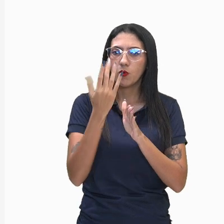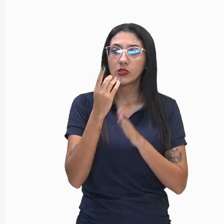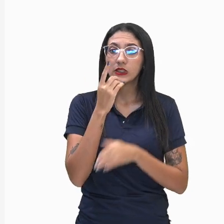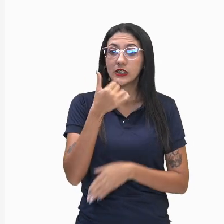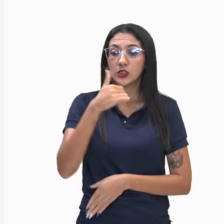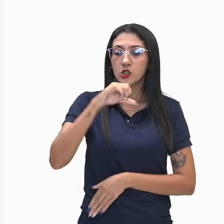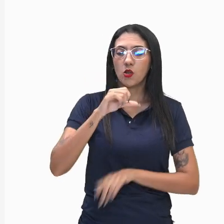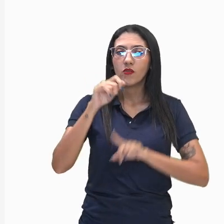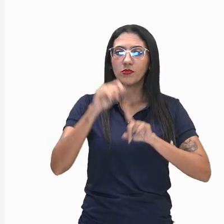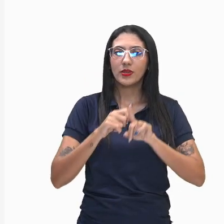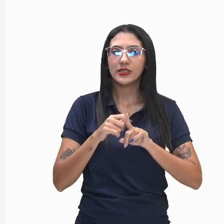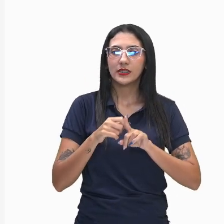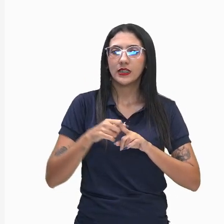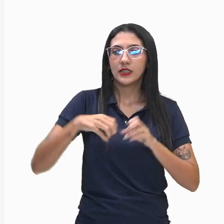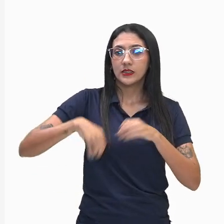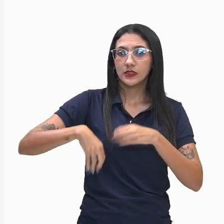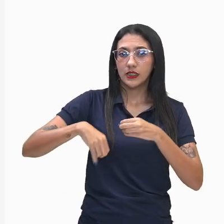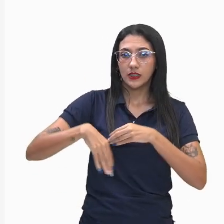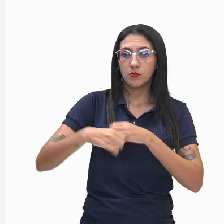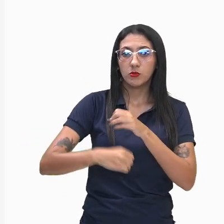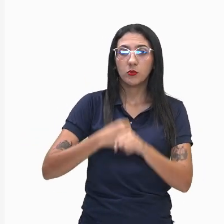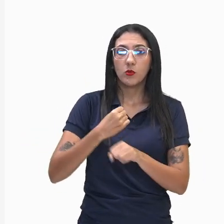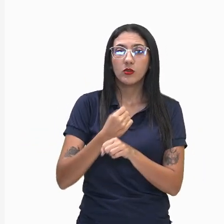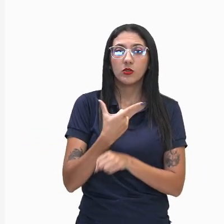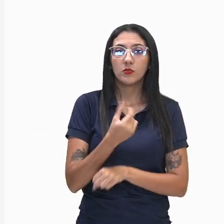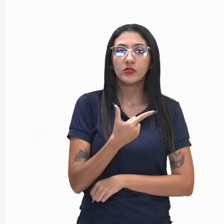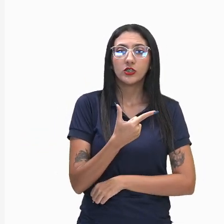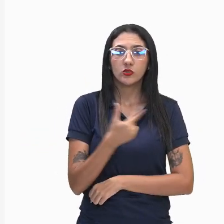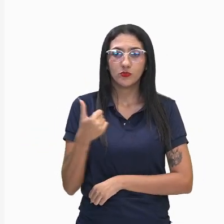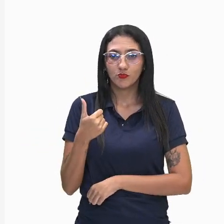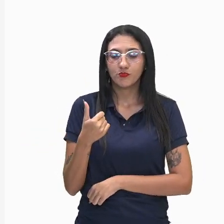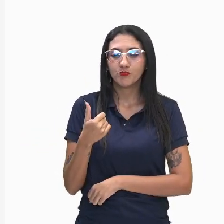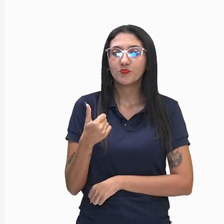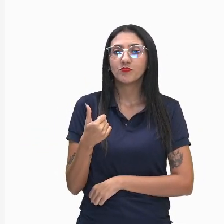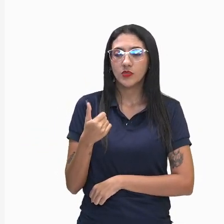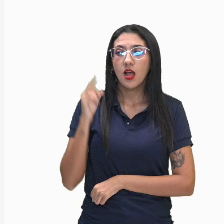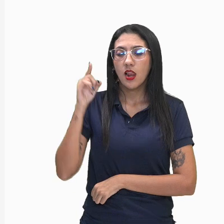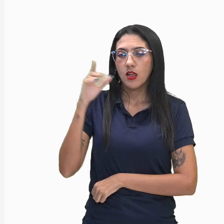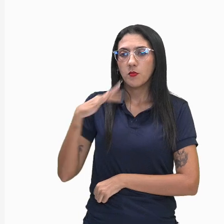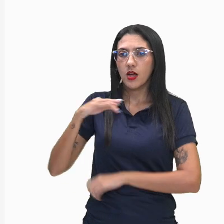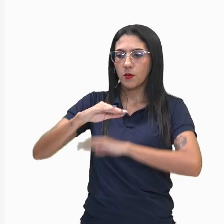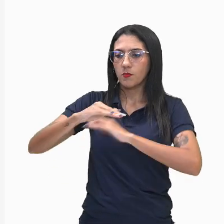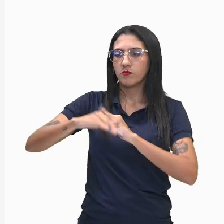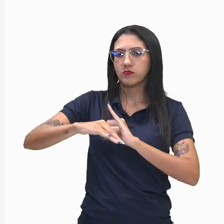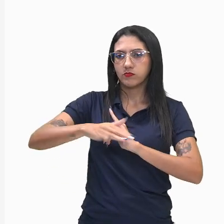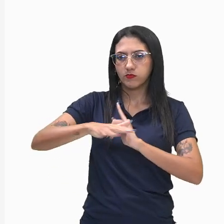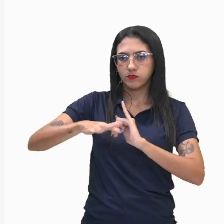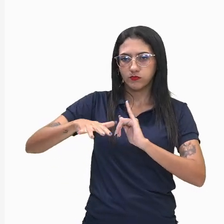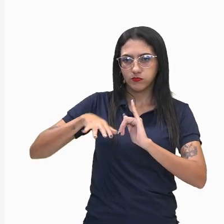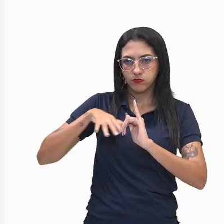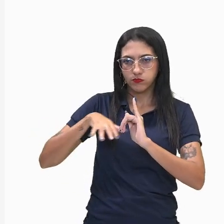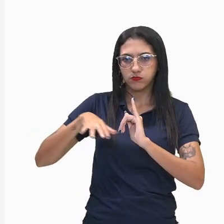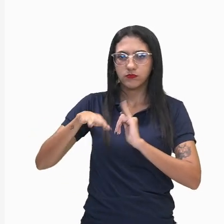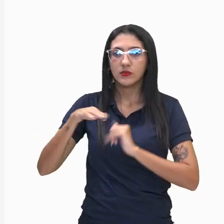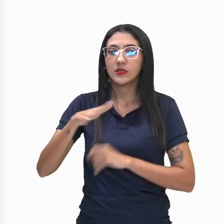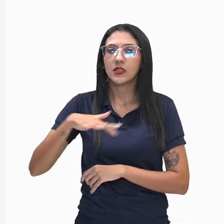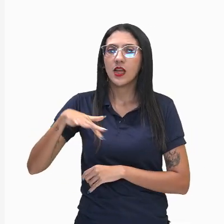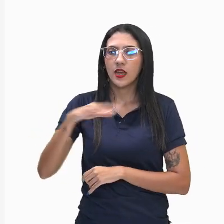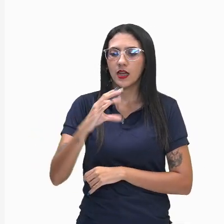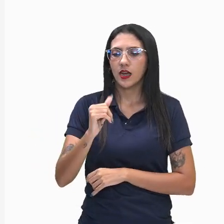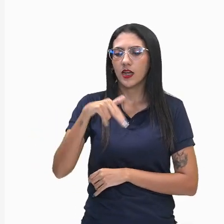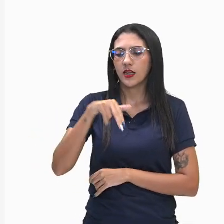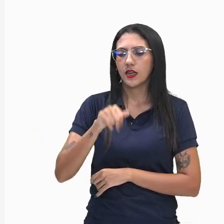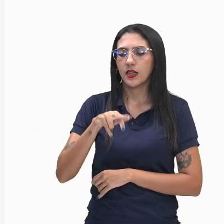de 2021 em La Palma, uma das ilhas do arquipélago espanhol das Ilhas Canárias, lançando uma nuvem